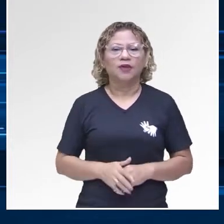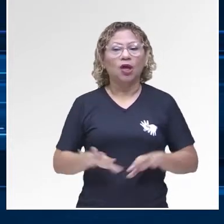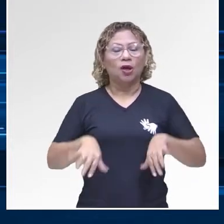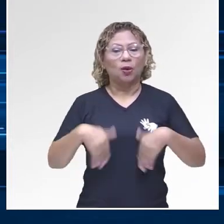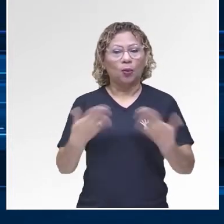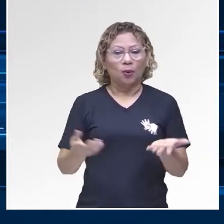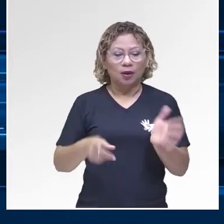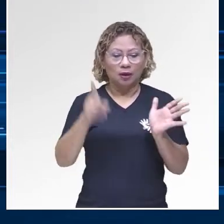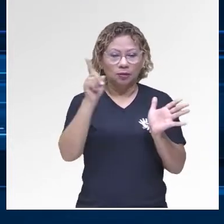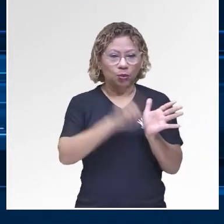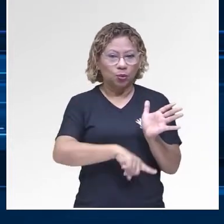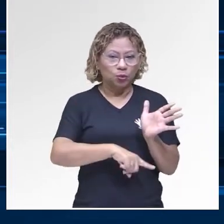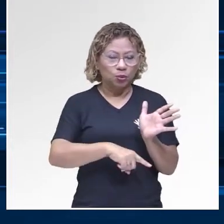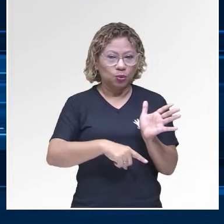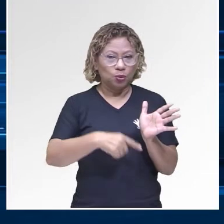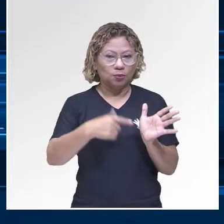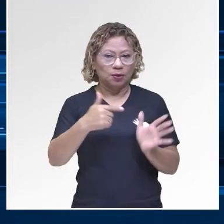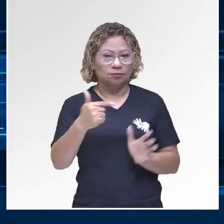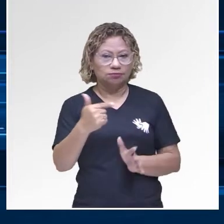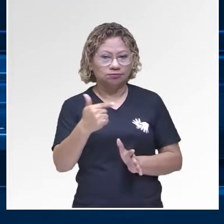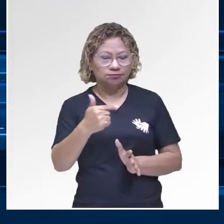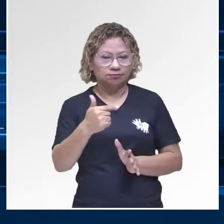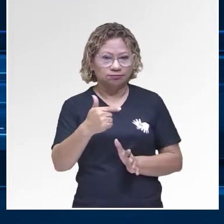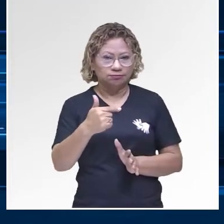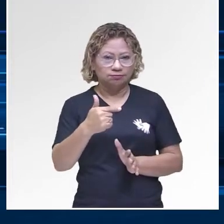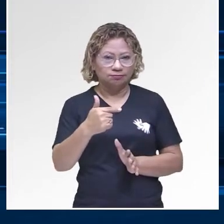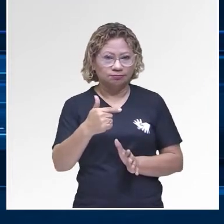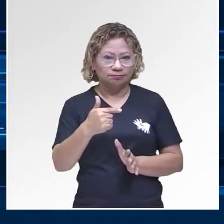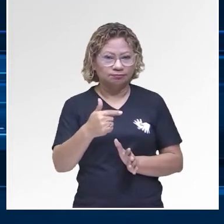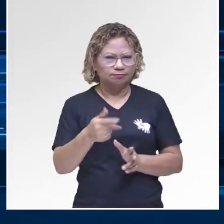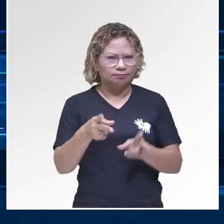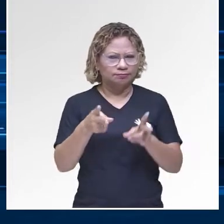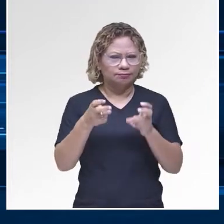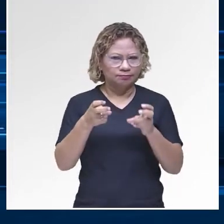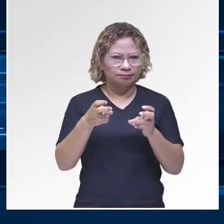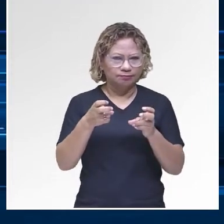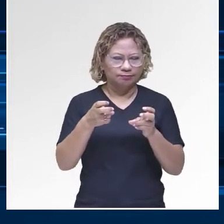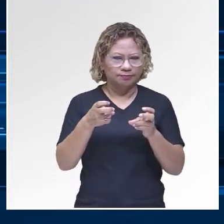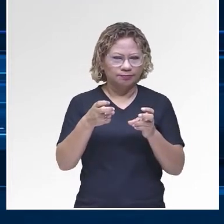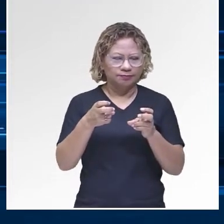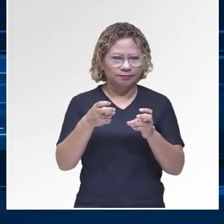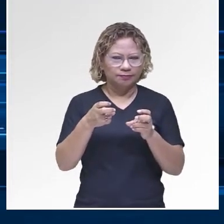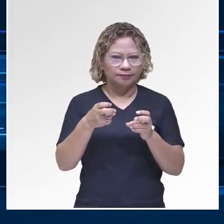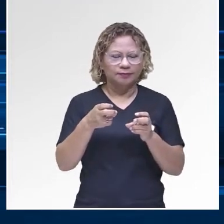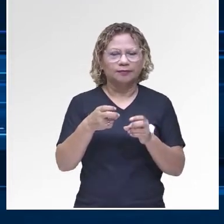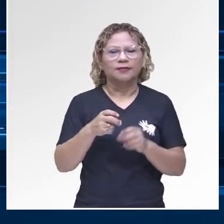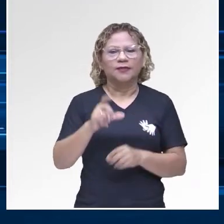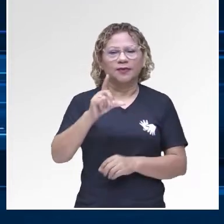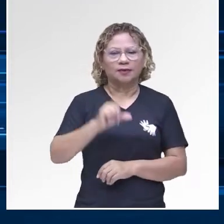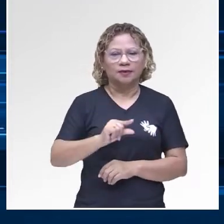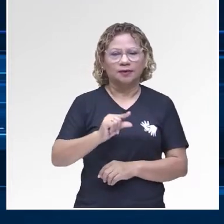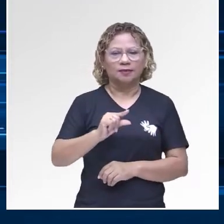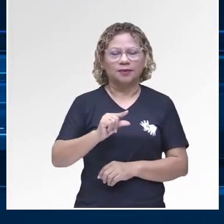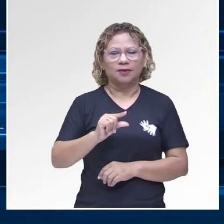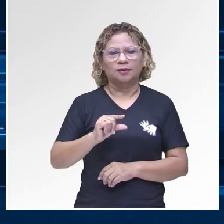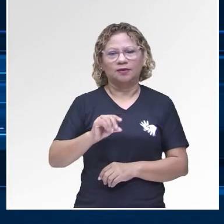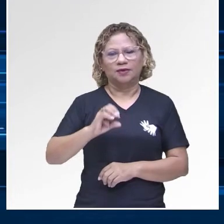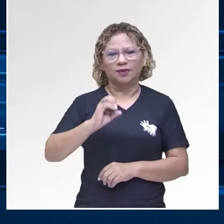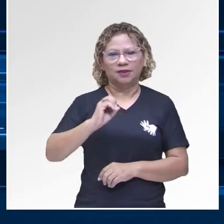negativa, ou seja, o R é menor que 0, a nossa razão,